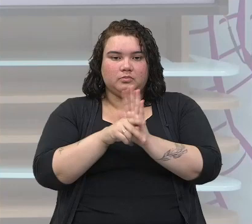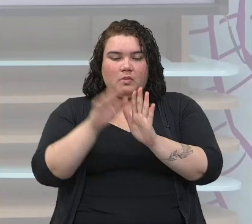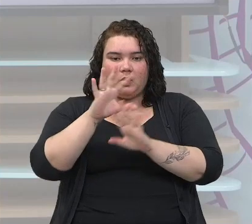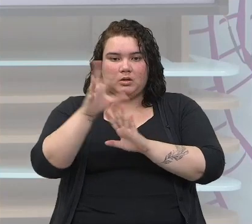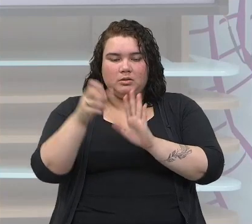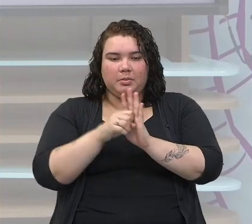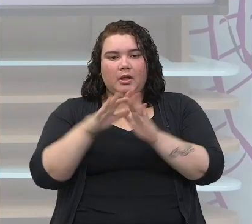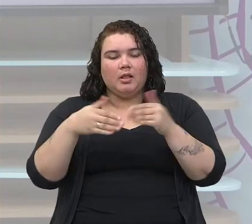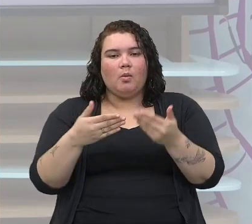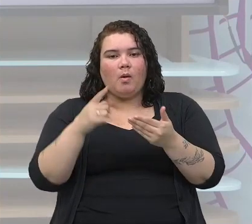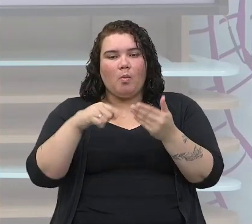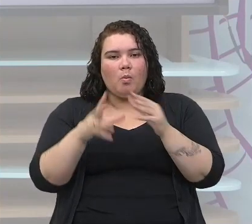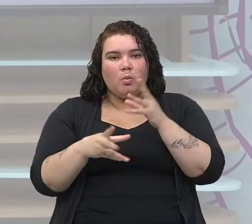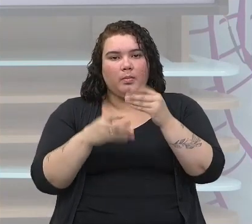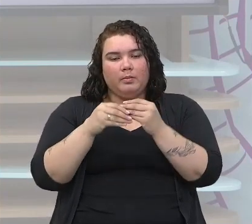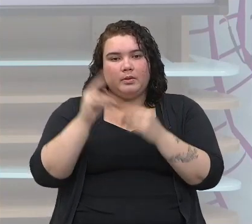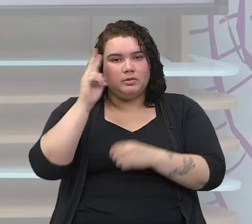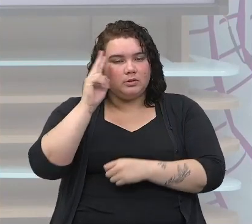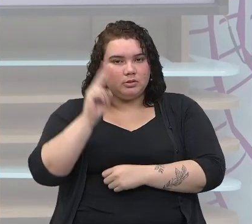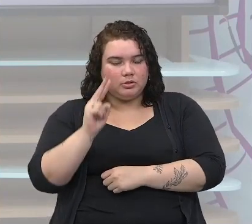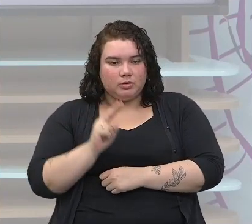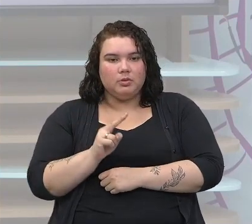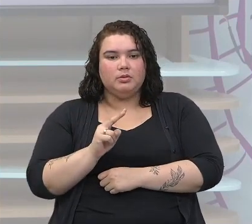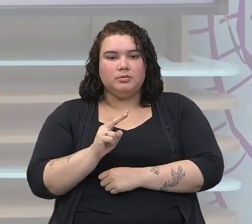né, inteligentes para a época, né?